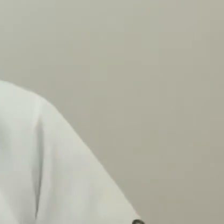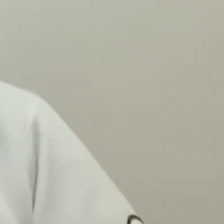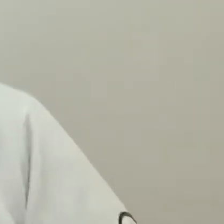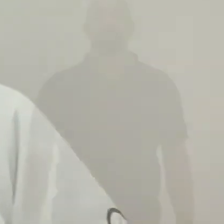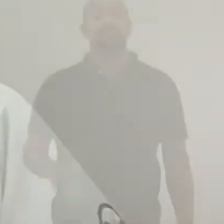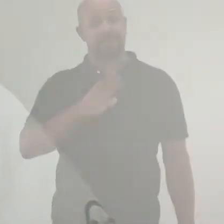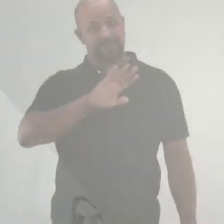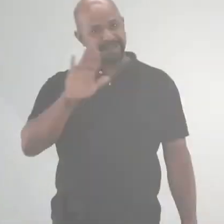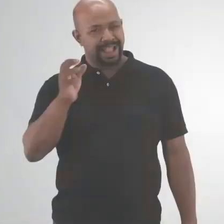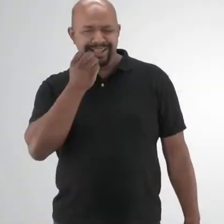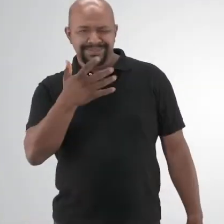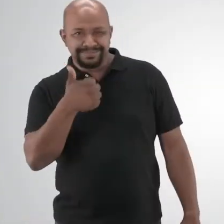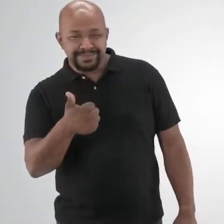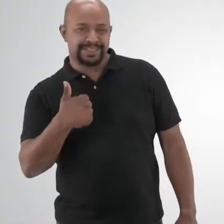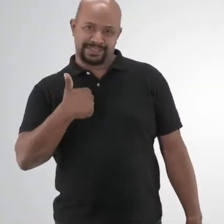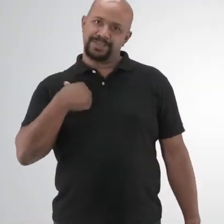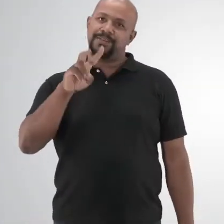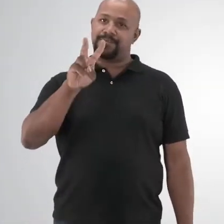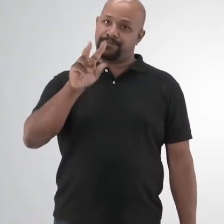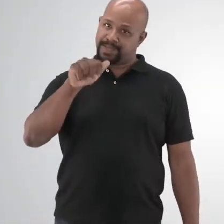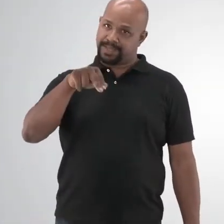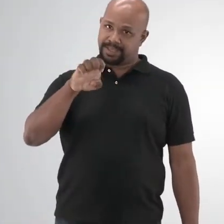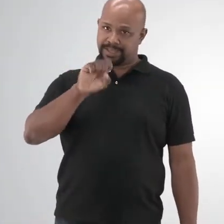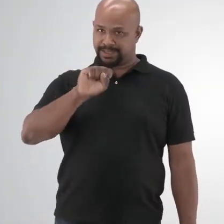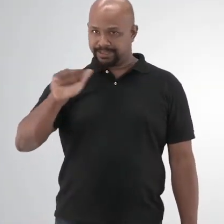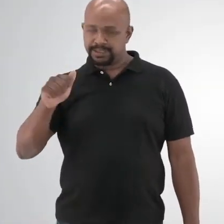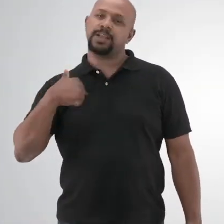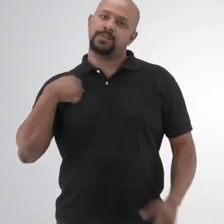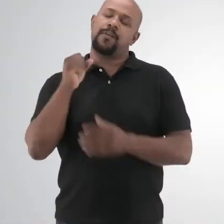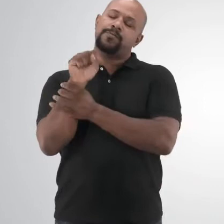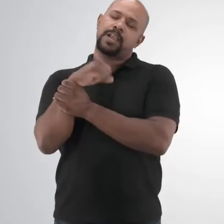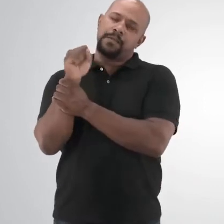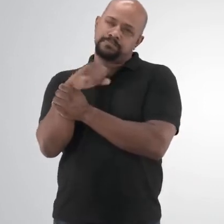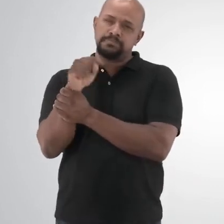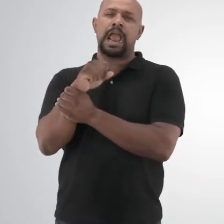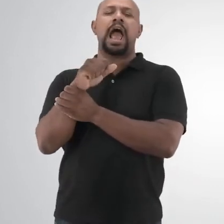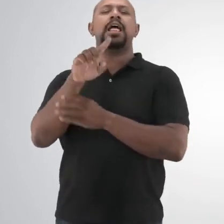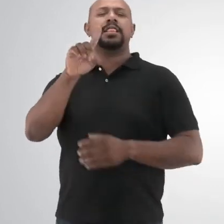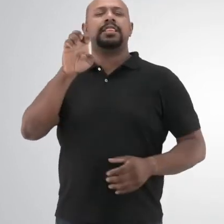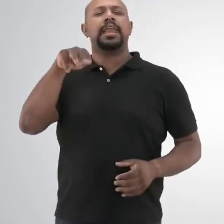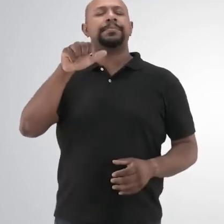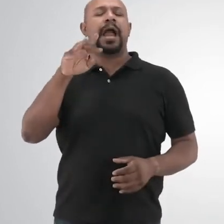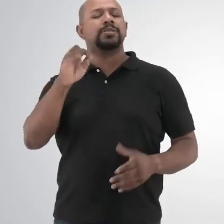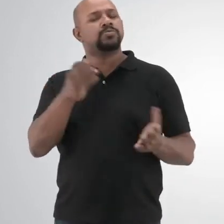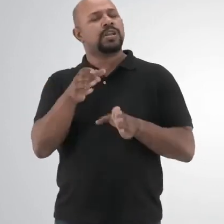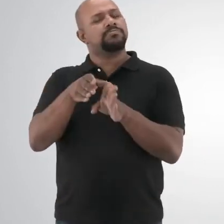Ela está do busto para cima. Olá, tudo bem? Eu sou Vanessa Kozlovski, sou fisioterapeuta dermato e hoje eu vou dar